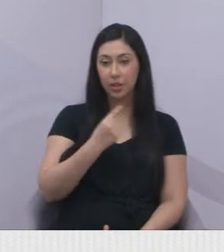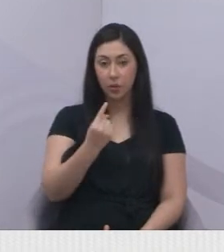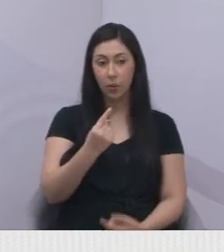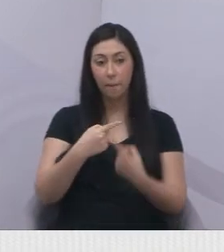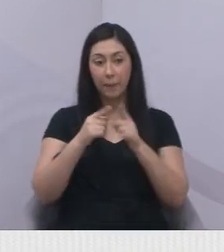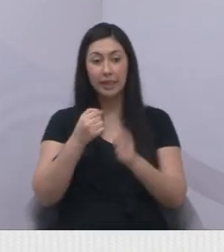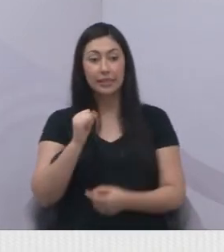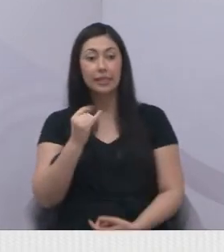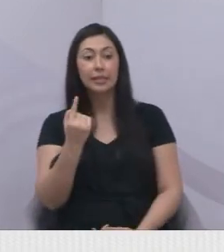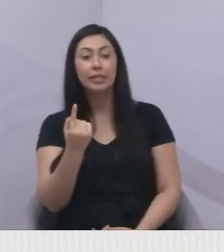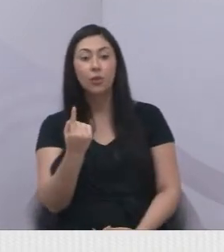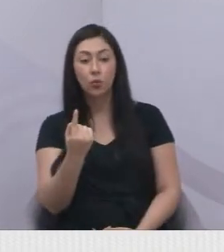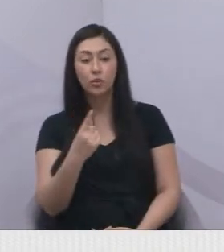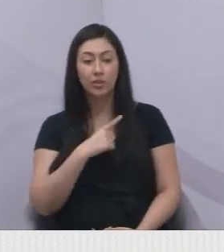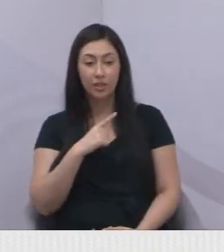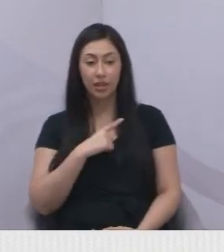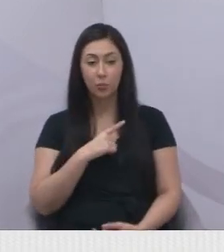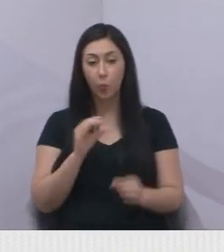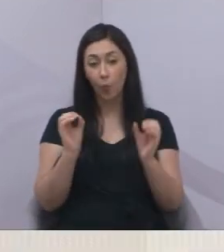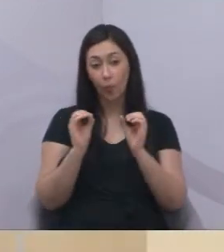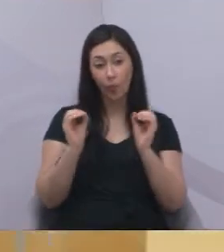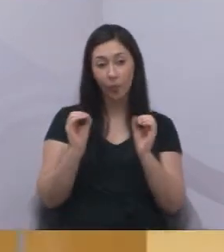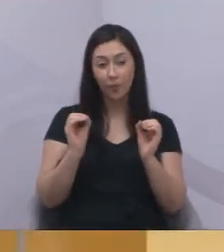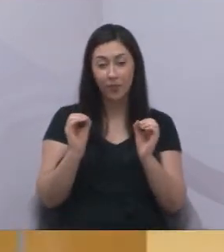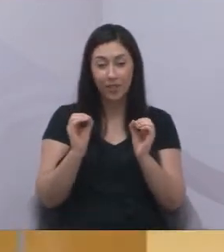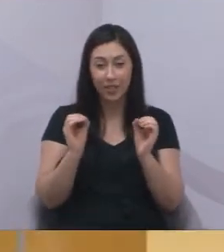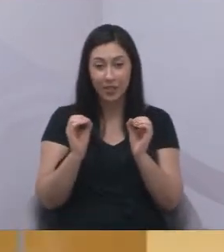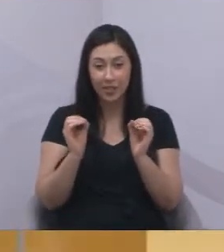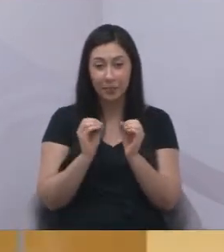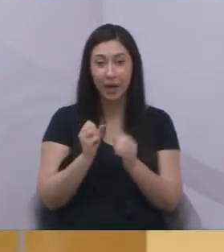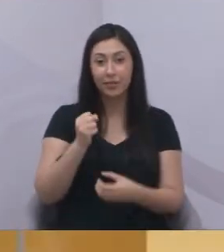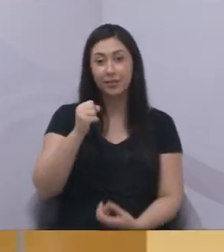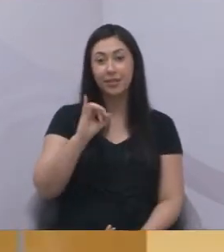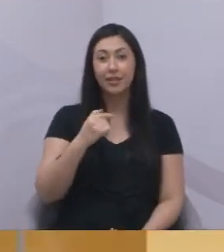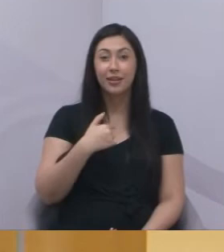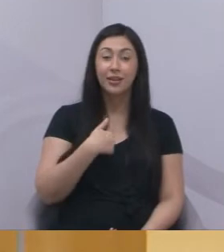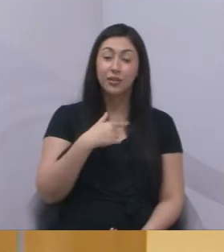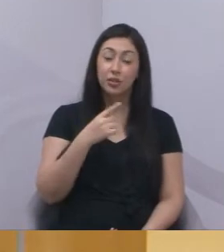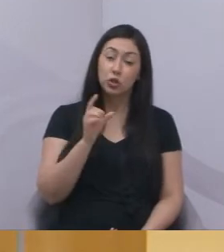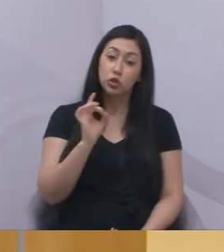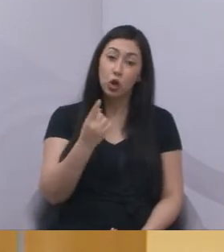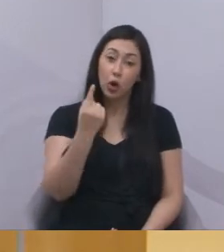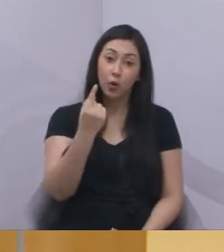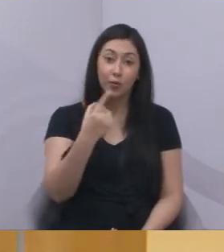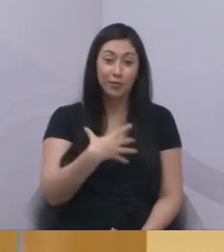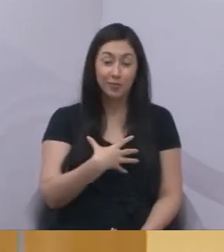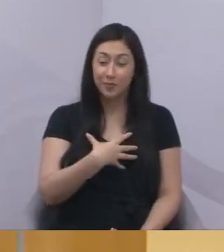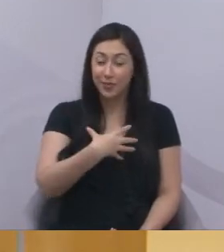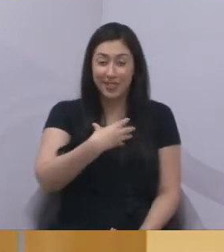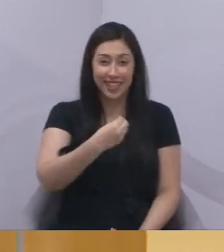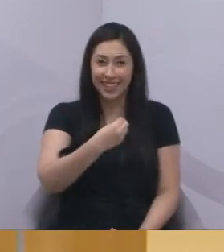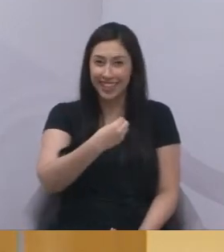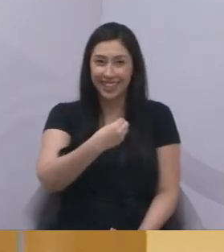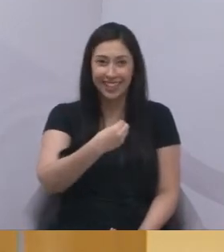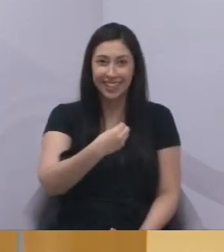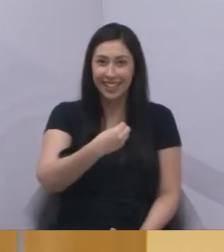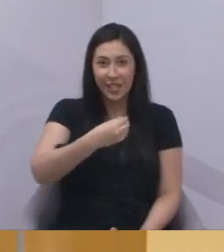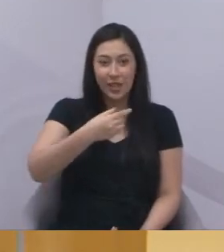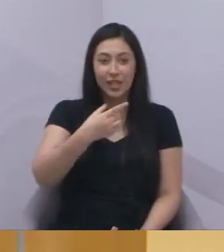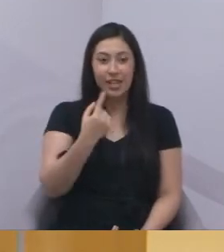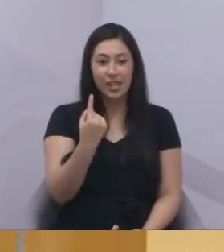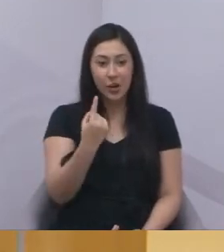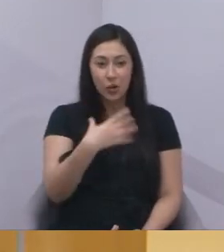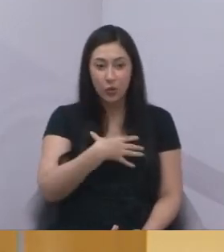tem nenhum. Se eu tivesse um filho só, a tristeza para mim ia ser pior. Deus tirou meu filho,